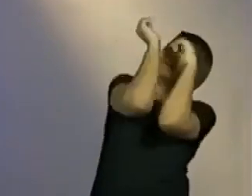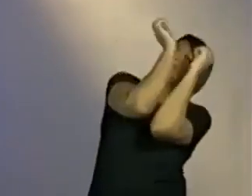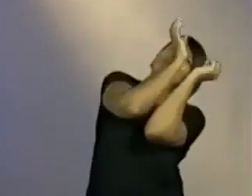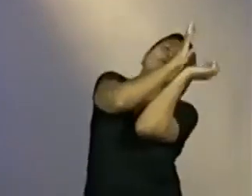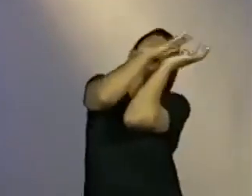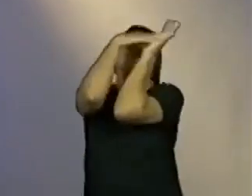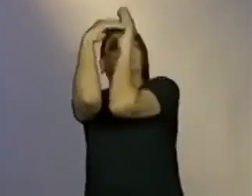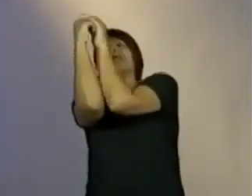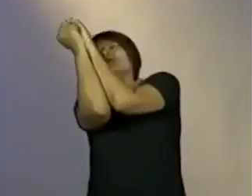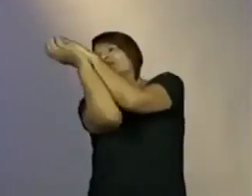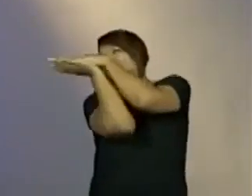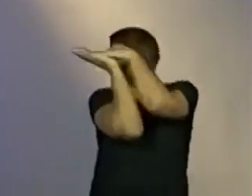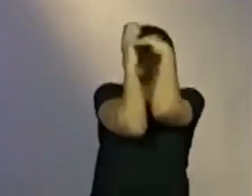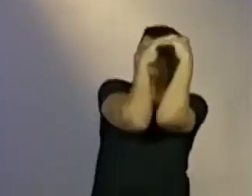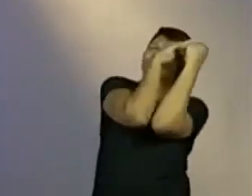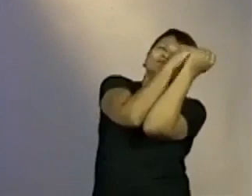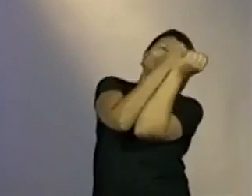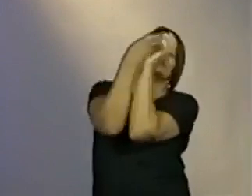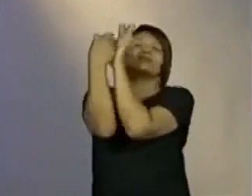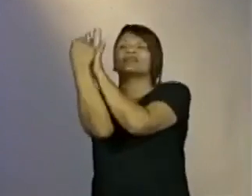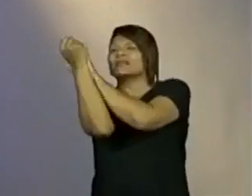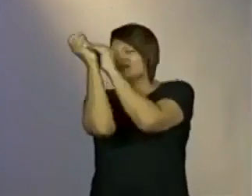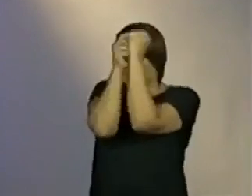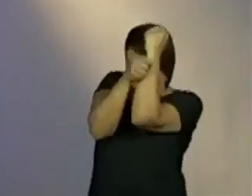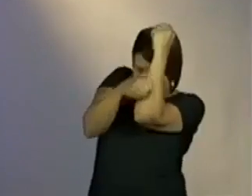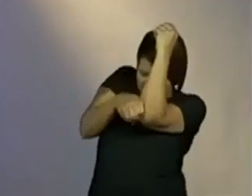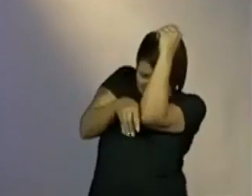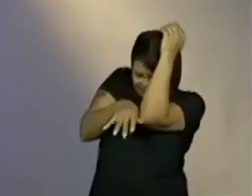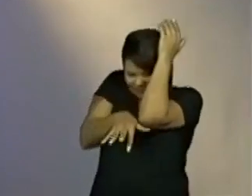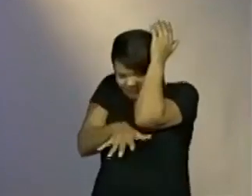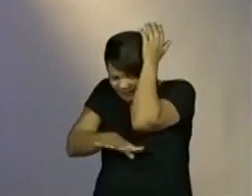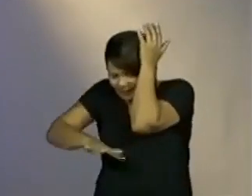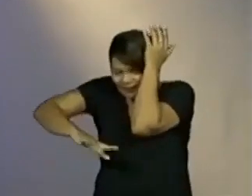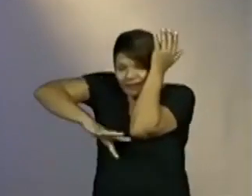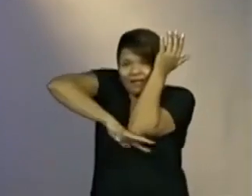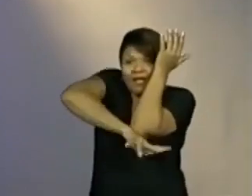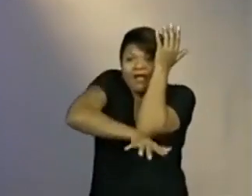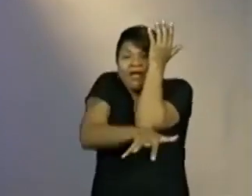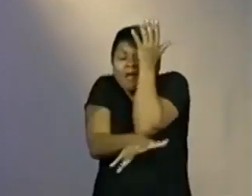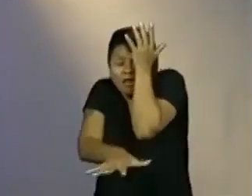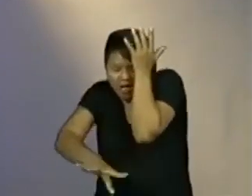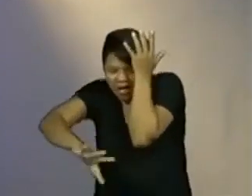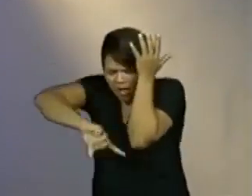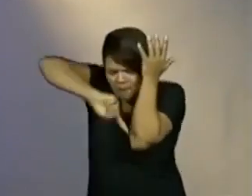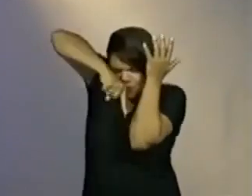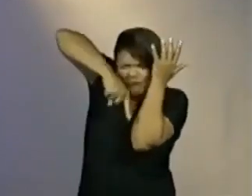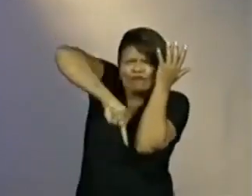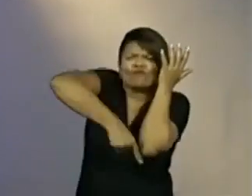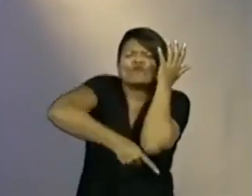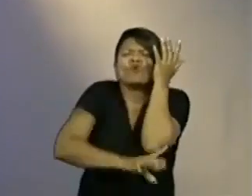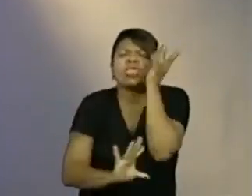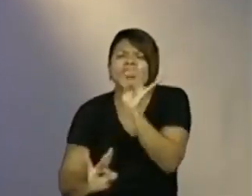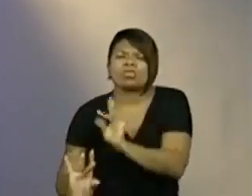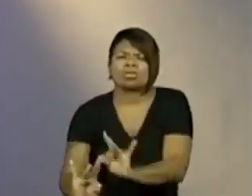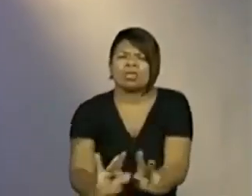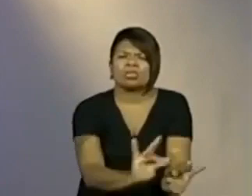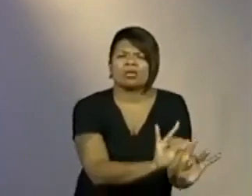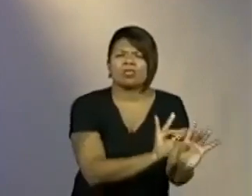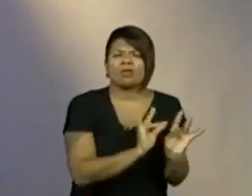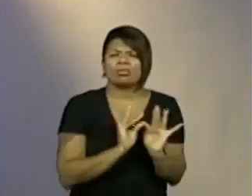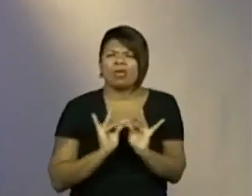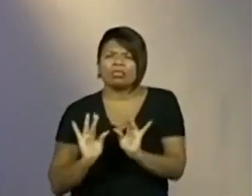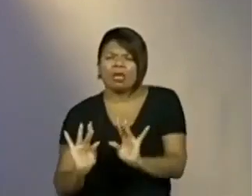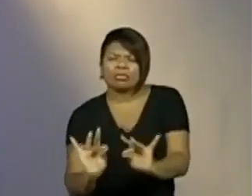assim, ele aprendeu a criar raízes profundas, sentindo a umidade do chão, mas